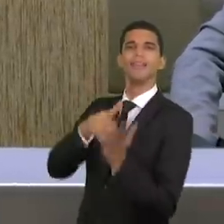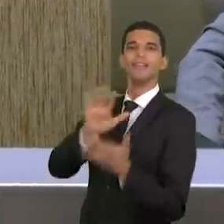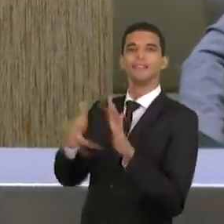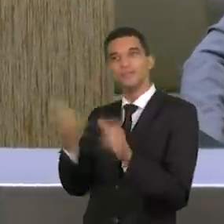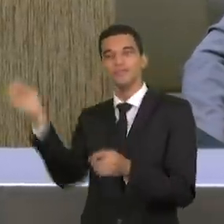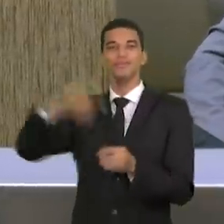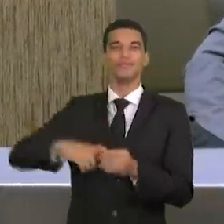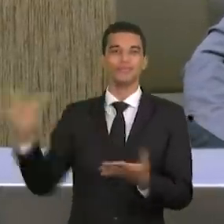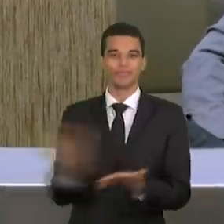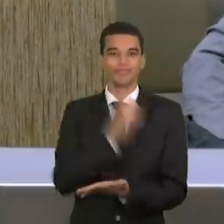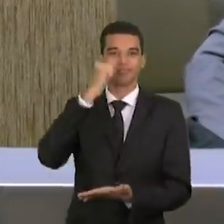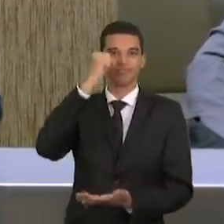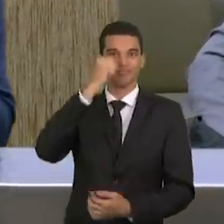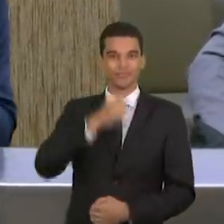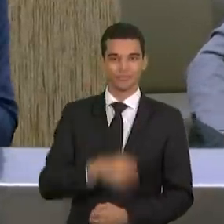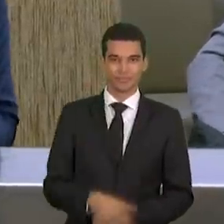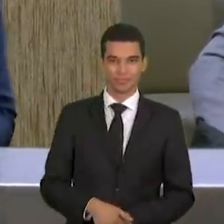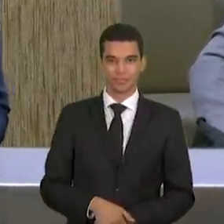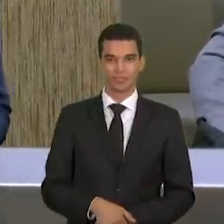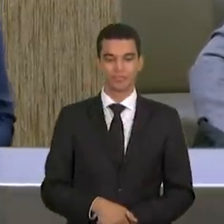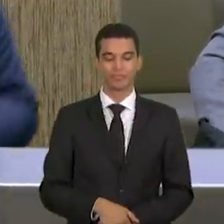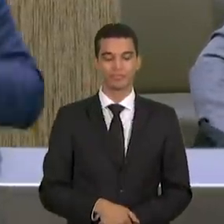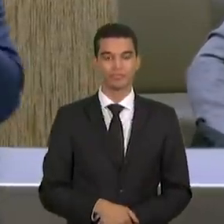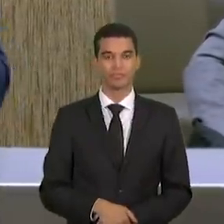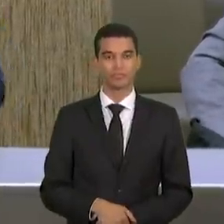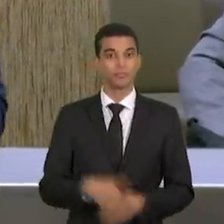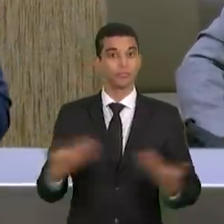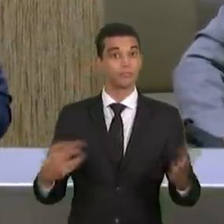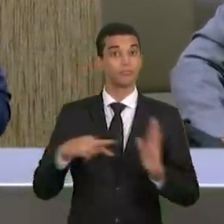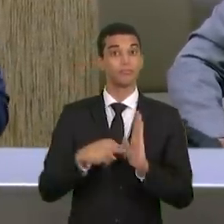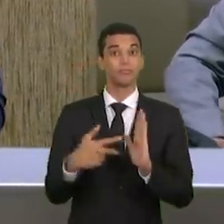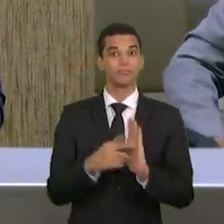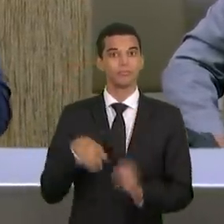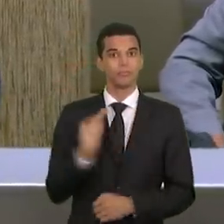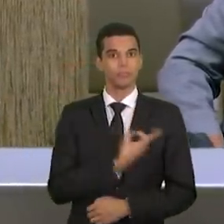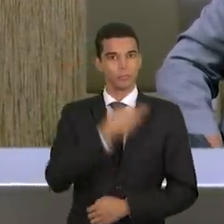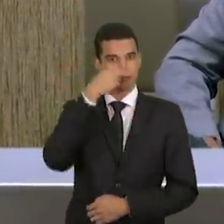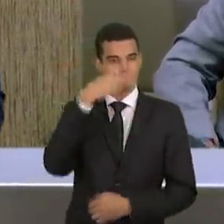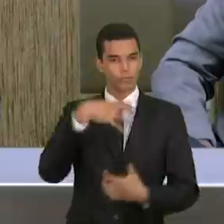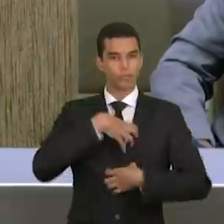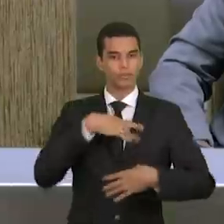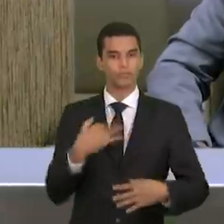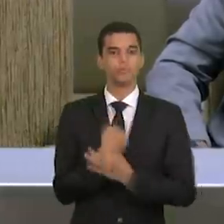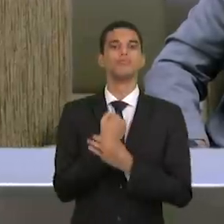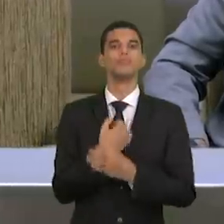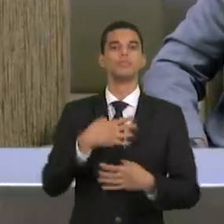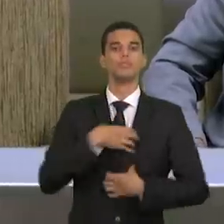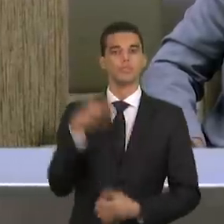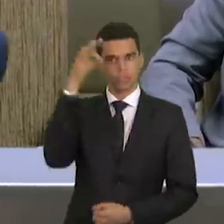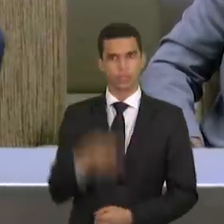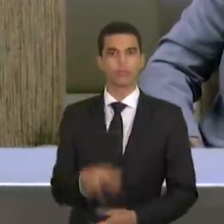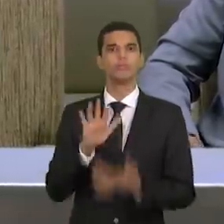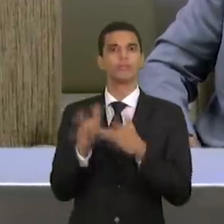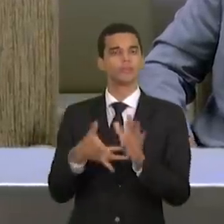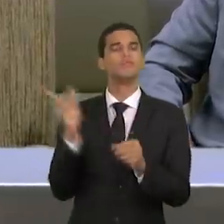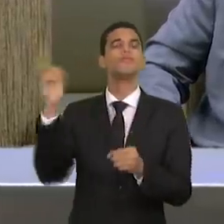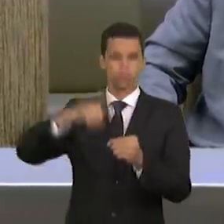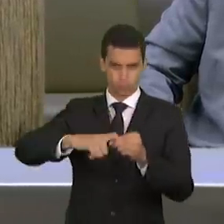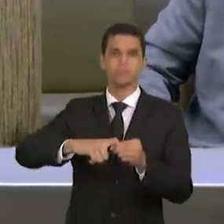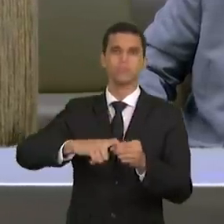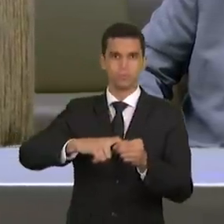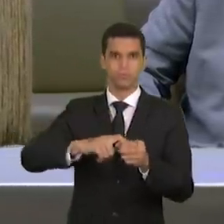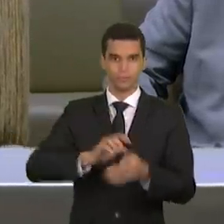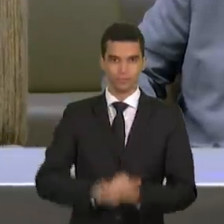que ele chegue. Então isso fala de convicção de que Jesus está voltando. E quando eu trato